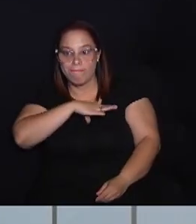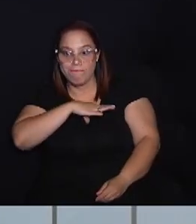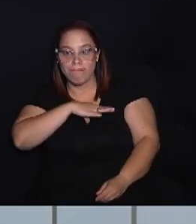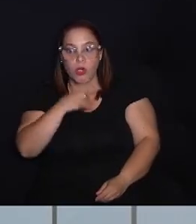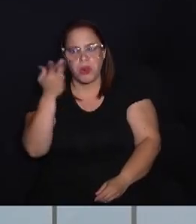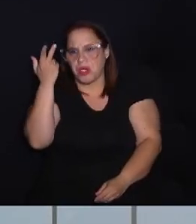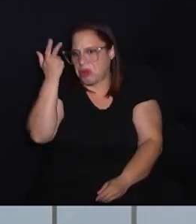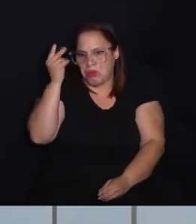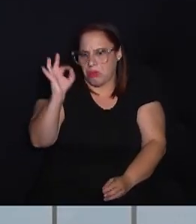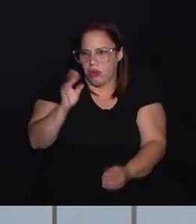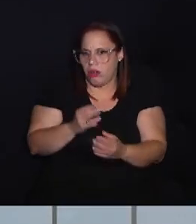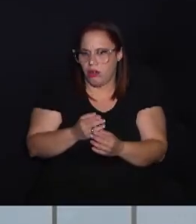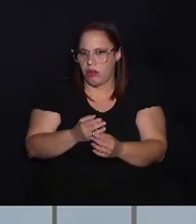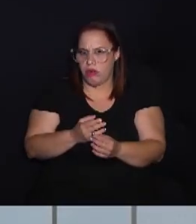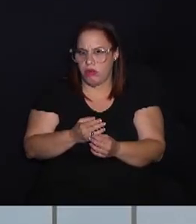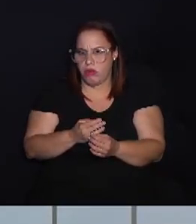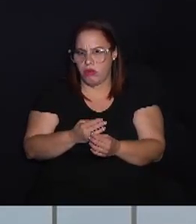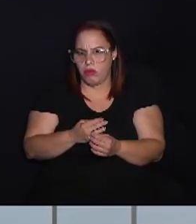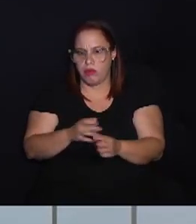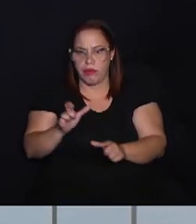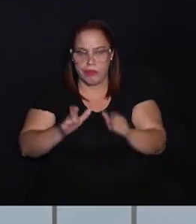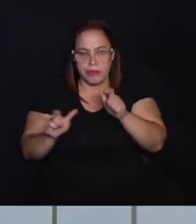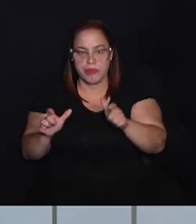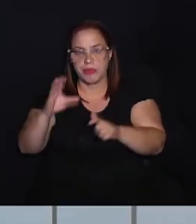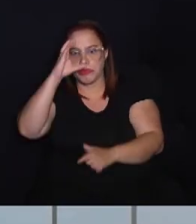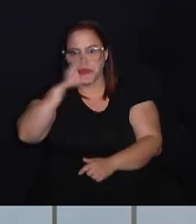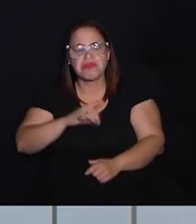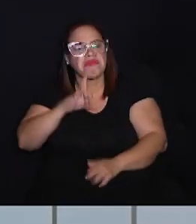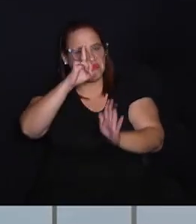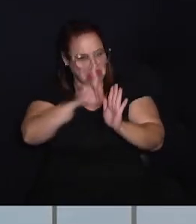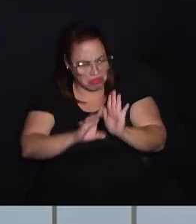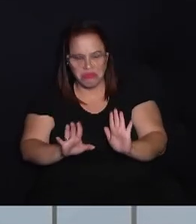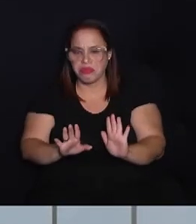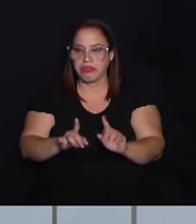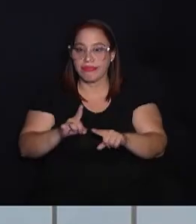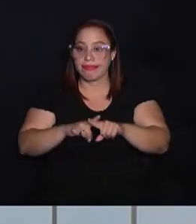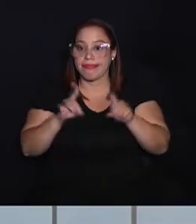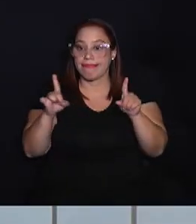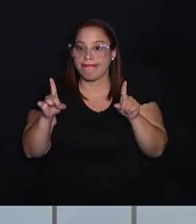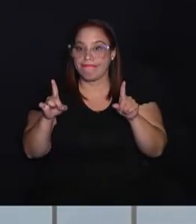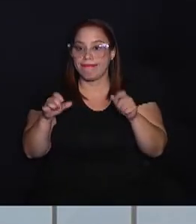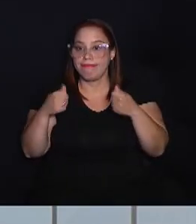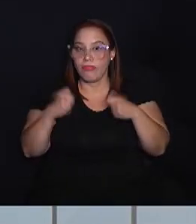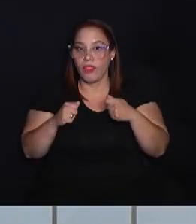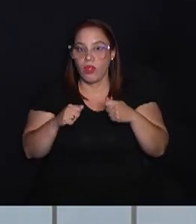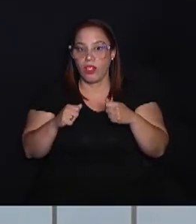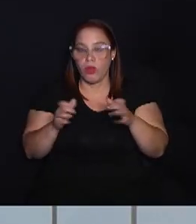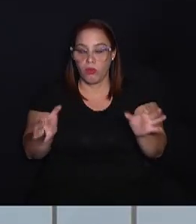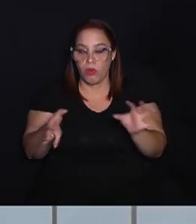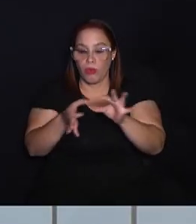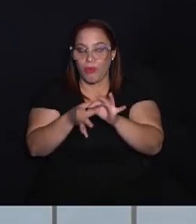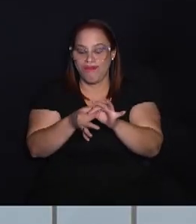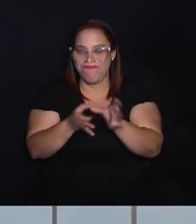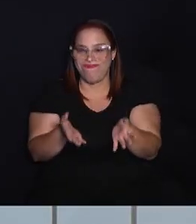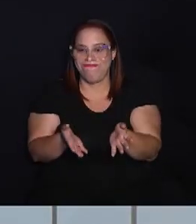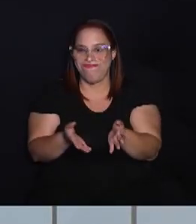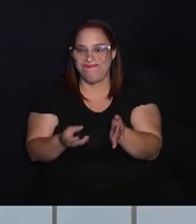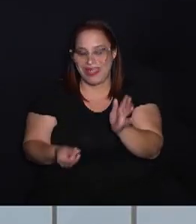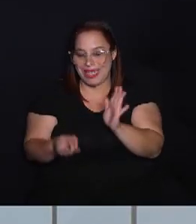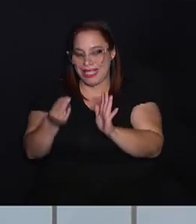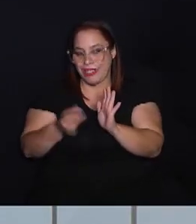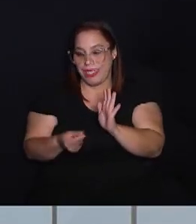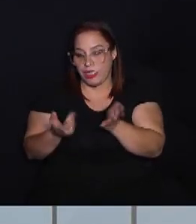ser priorizado. Mas nós temos um fenômeno que, assim, o sistema SUS ainda não conseguiu resolver, na minha visão, que